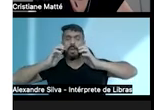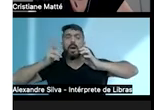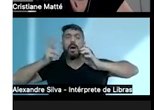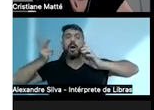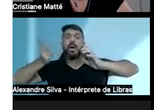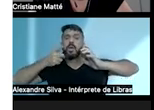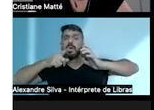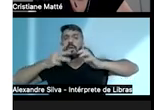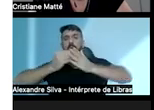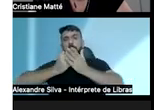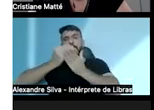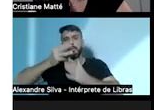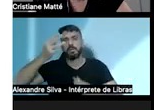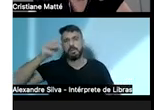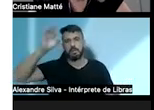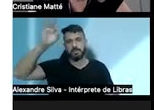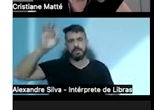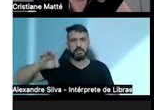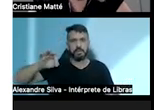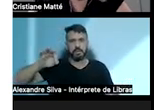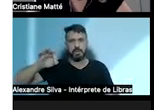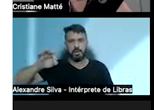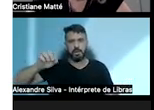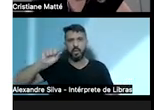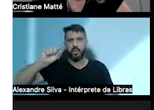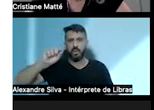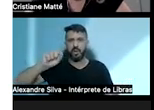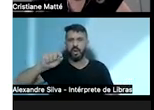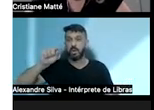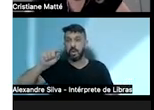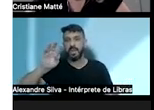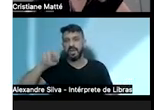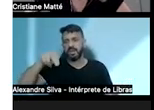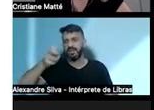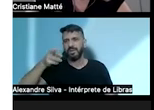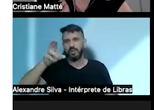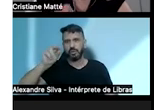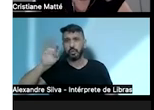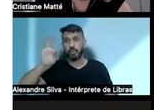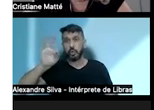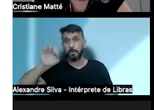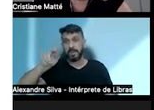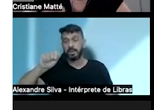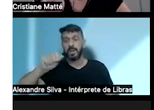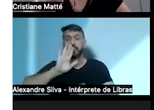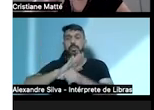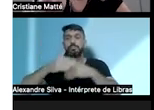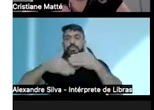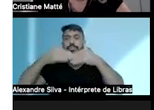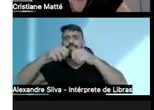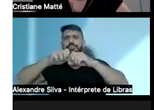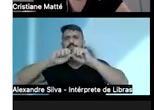em 30% quase nos níveis de BDNF, que é uma neurotrofina relacionada ao desenvolvimento do sistema nervoso central,